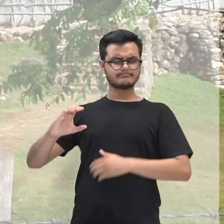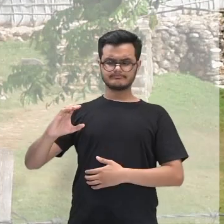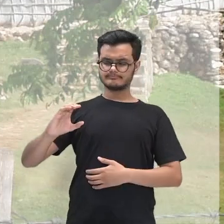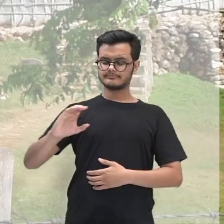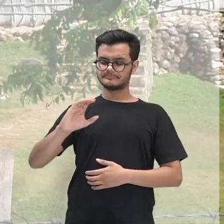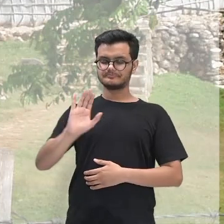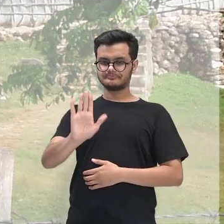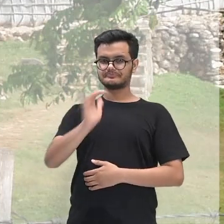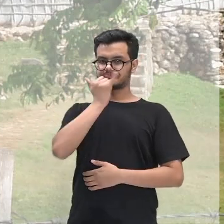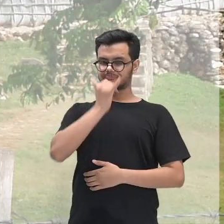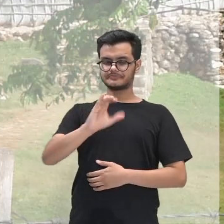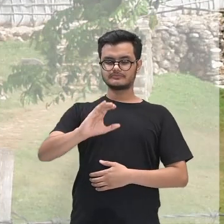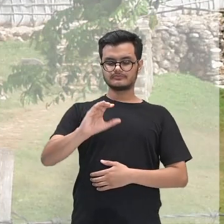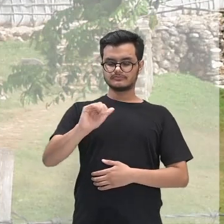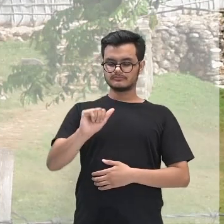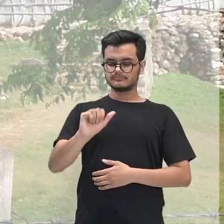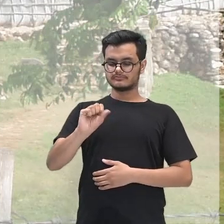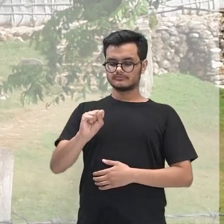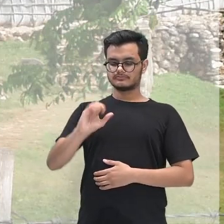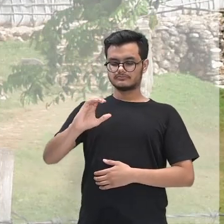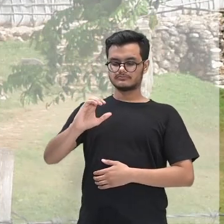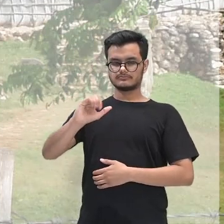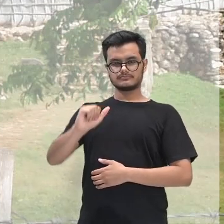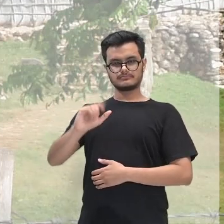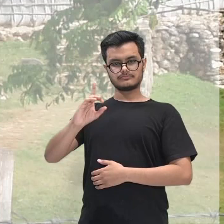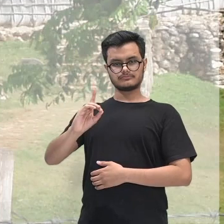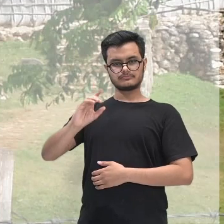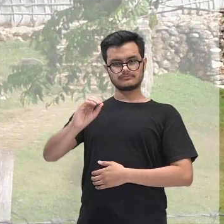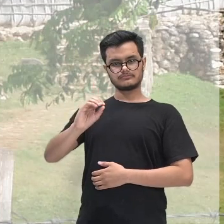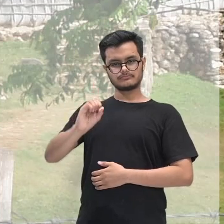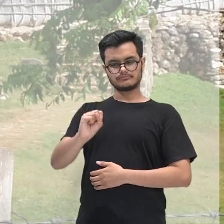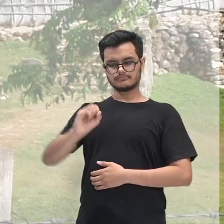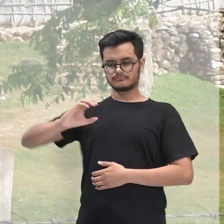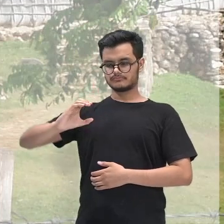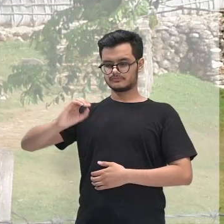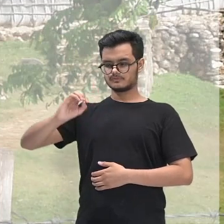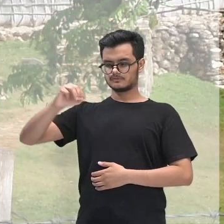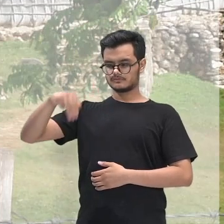cacicados complexos da Amazônia. Antes da colonização